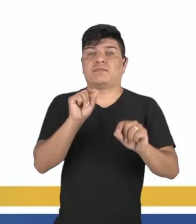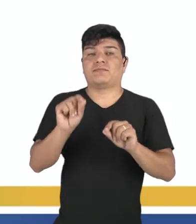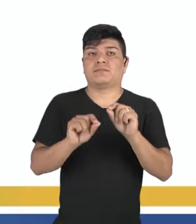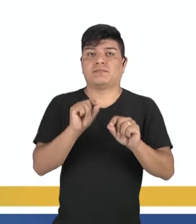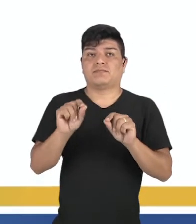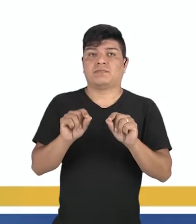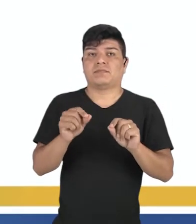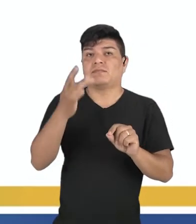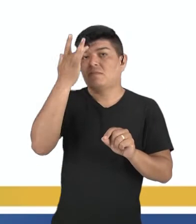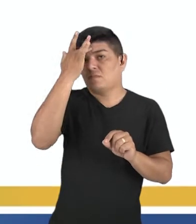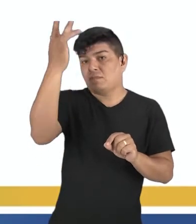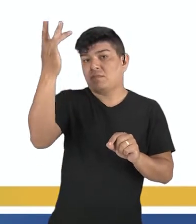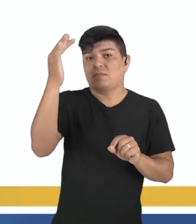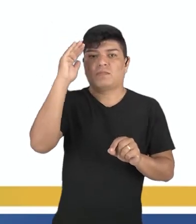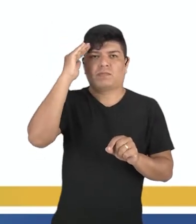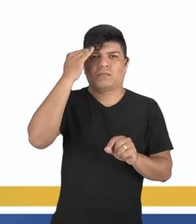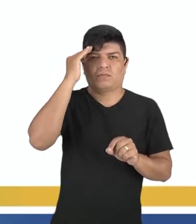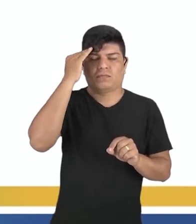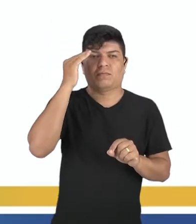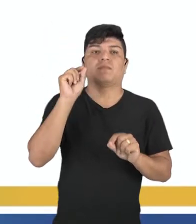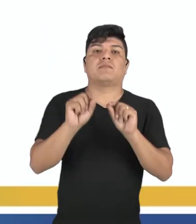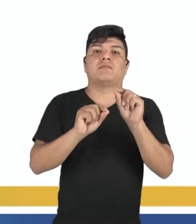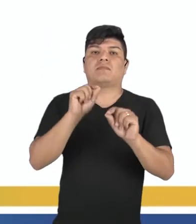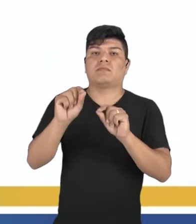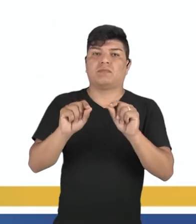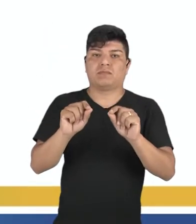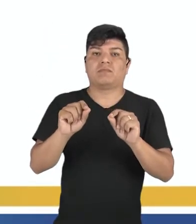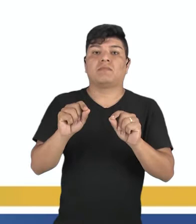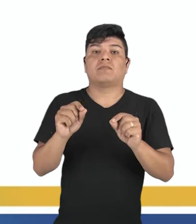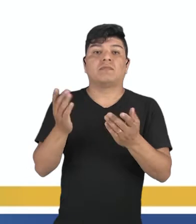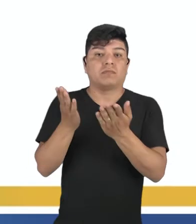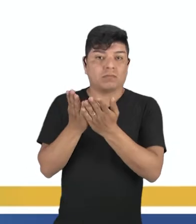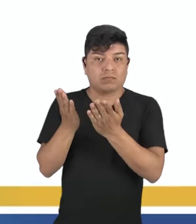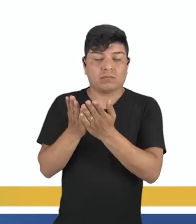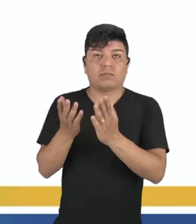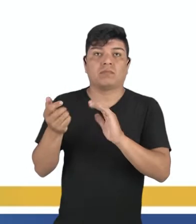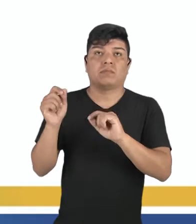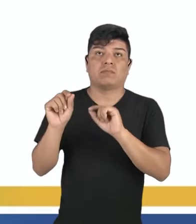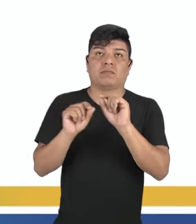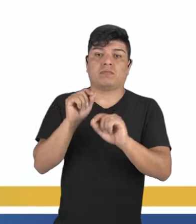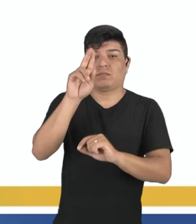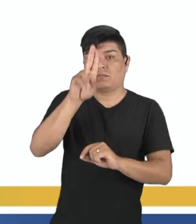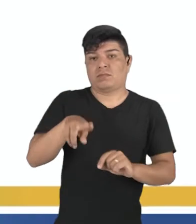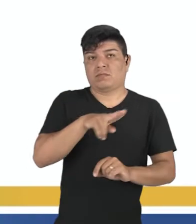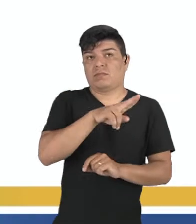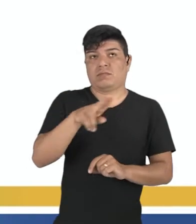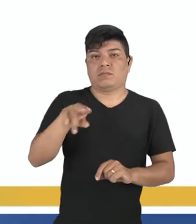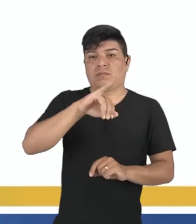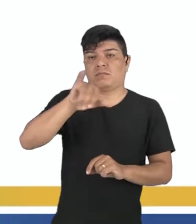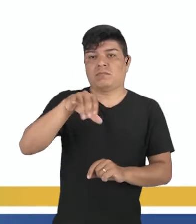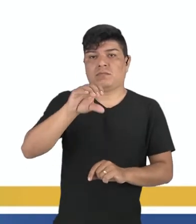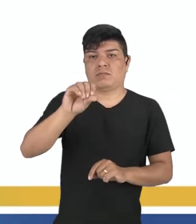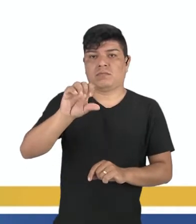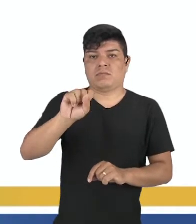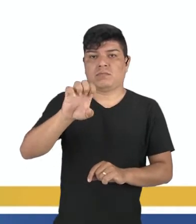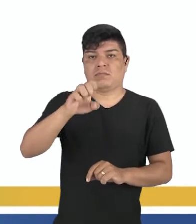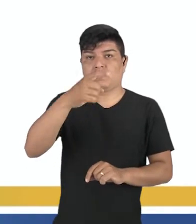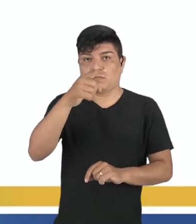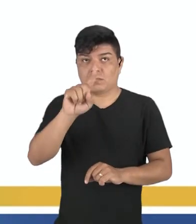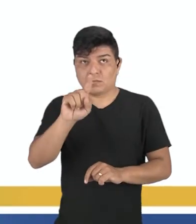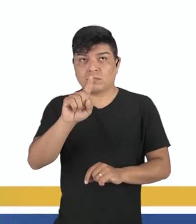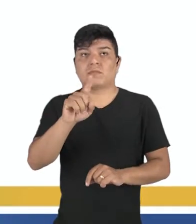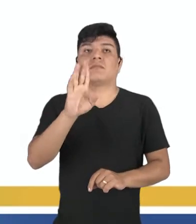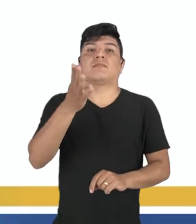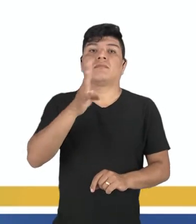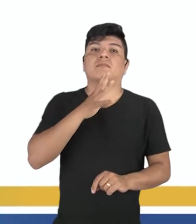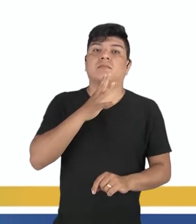de facilitar a compreensão do evangelho. Padre José de Anchieta, você já deve ter ouvido falar sobre